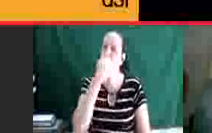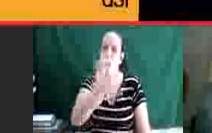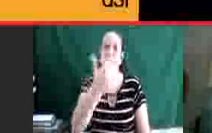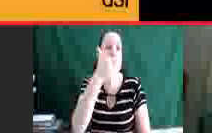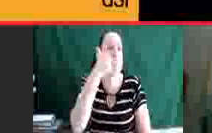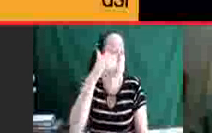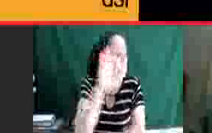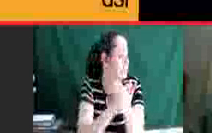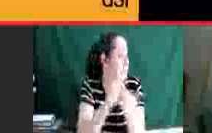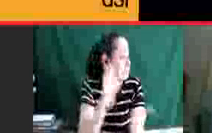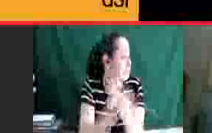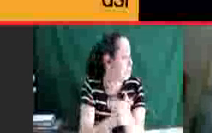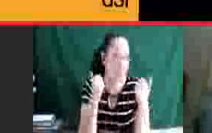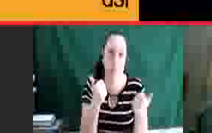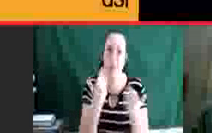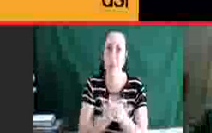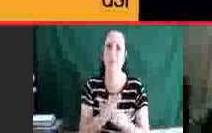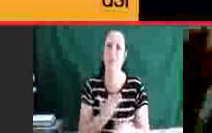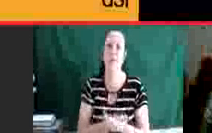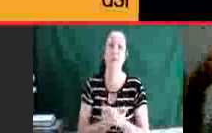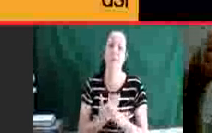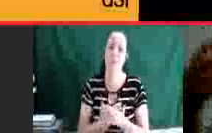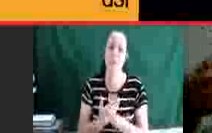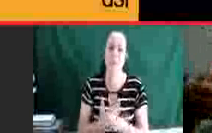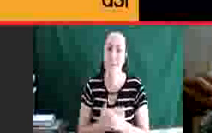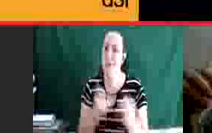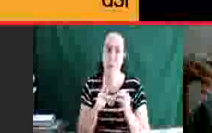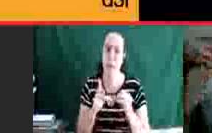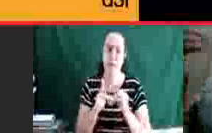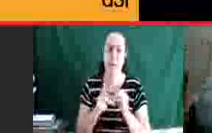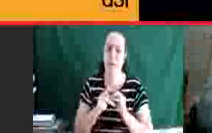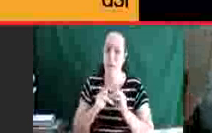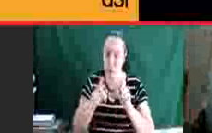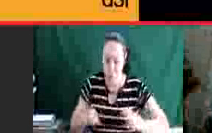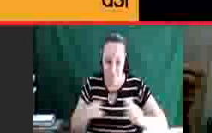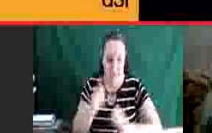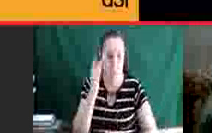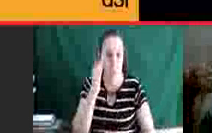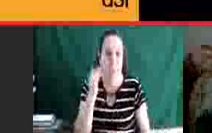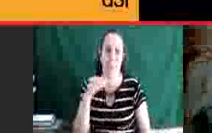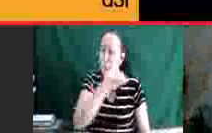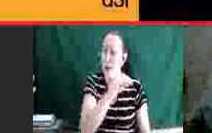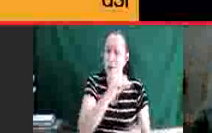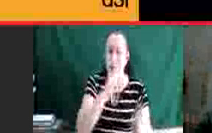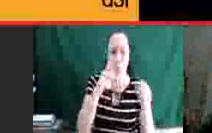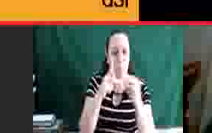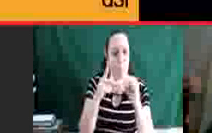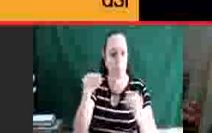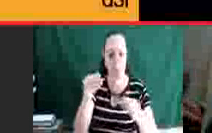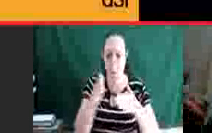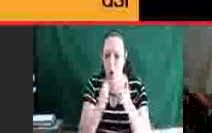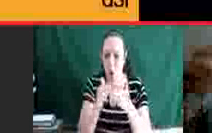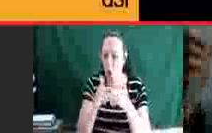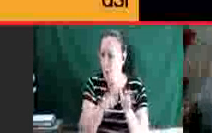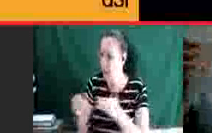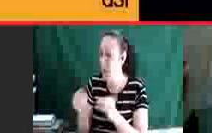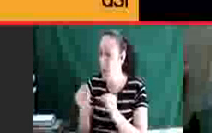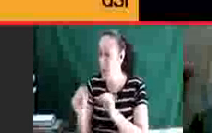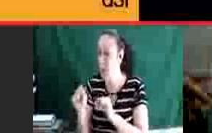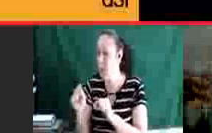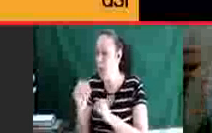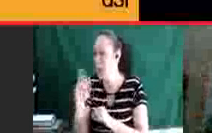externamente. Todos os sites que terminam com .com.br, ou alguma coisa.br, .org,